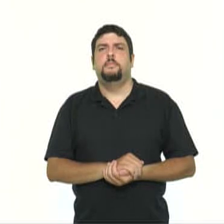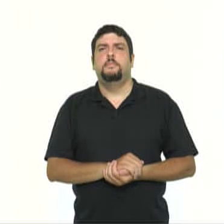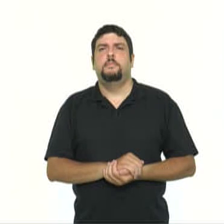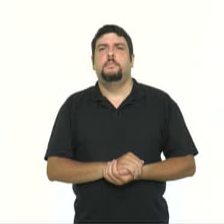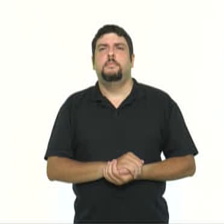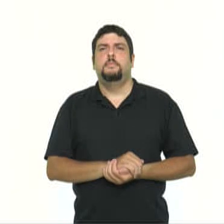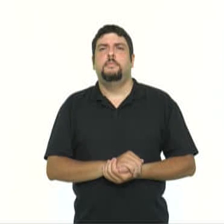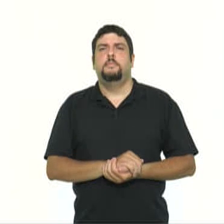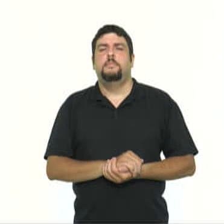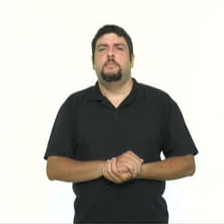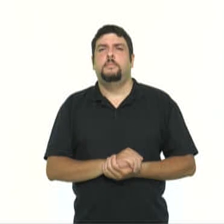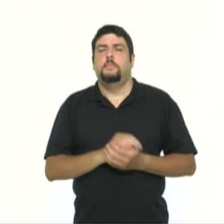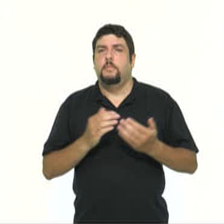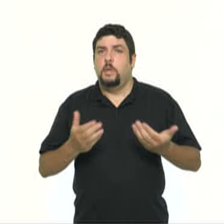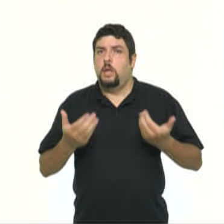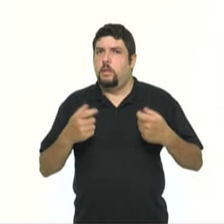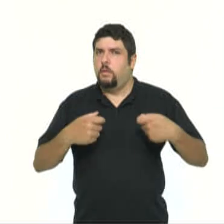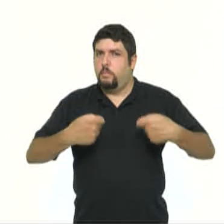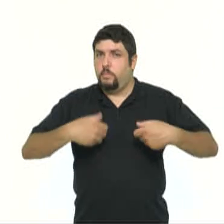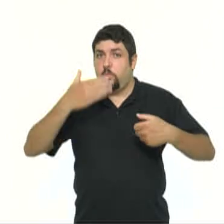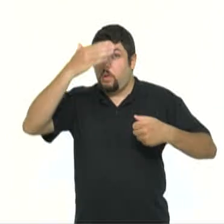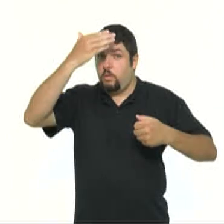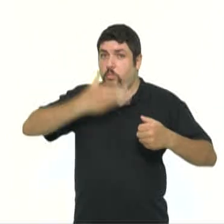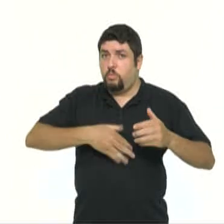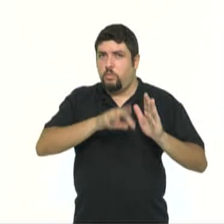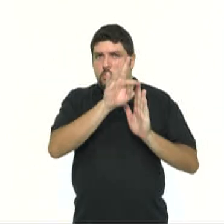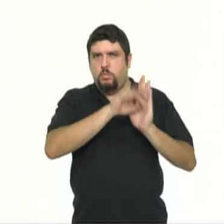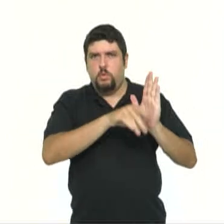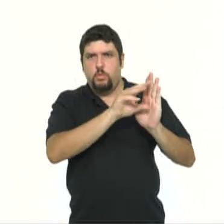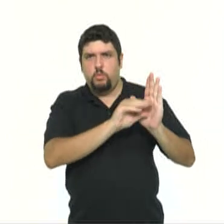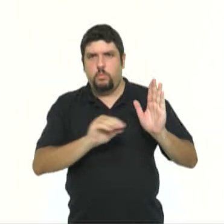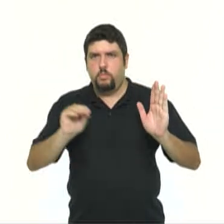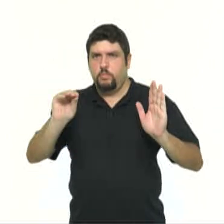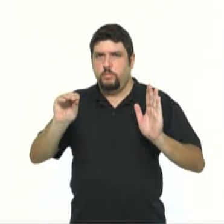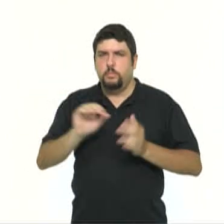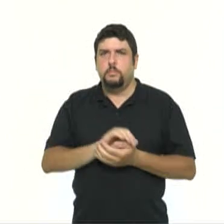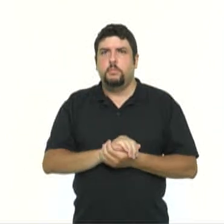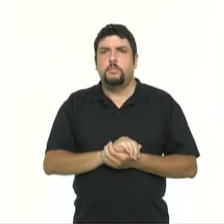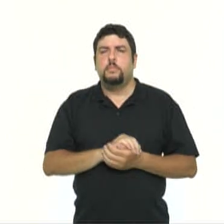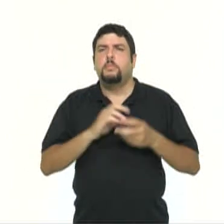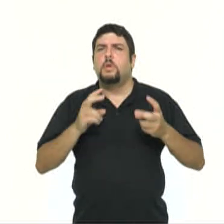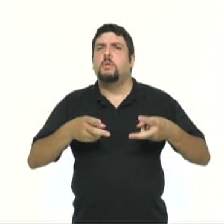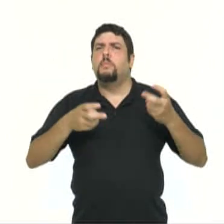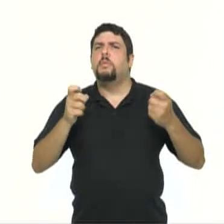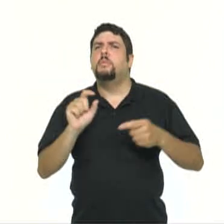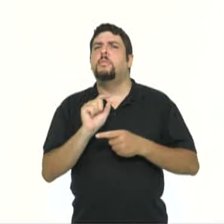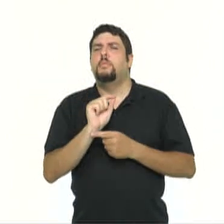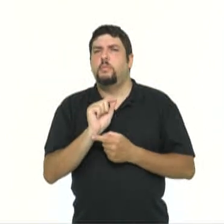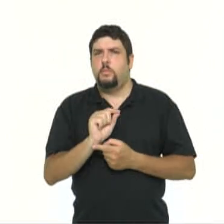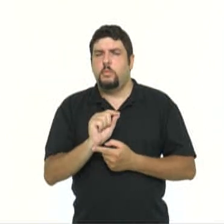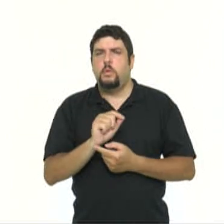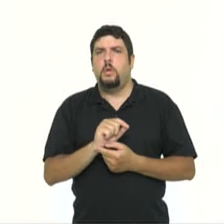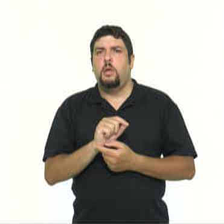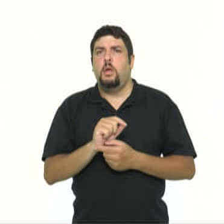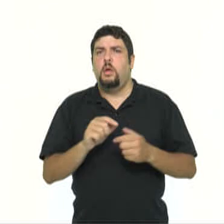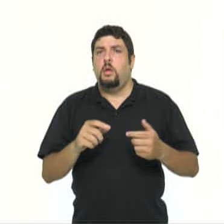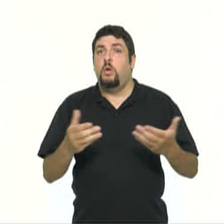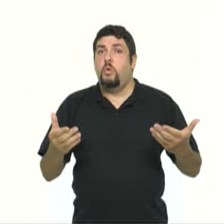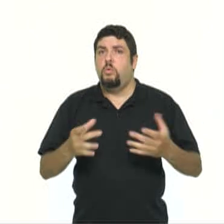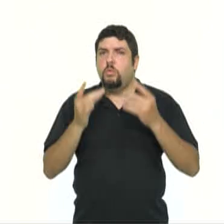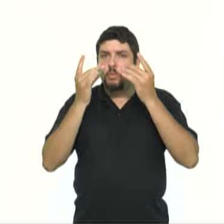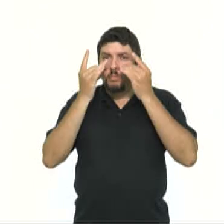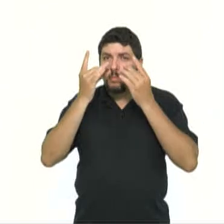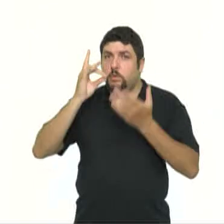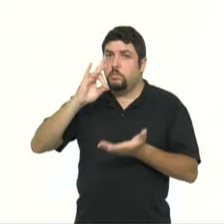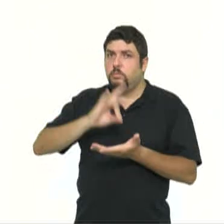Então, retirando, tem que ter quem comprovar com passagens do texto, não é mesmo? Percebe-se que, na atual